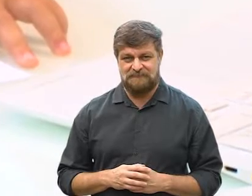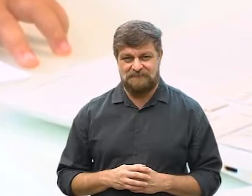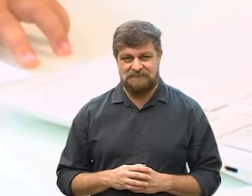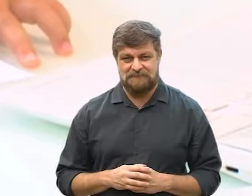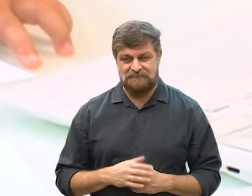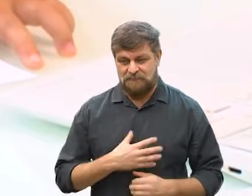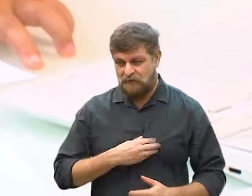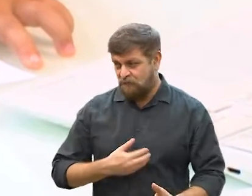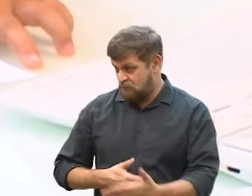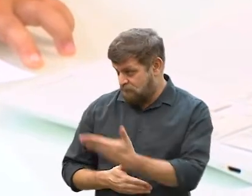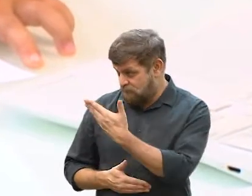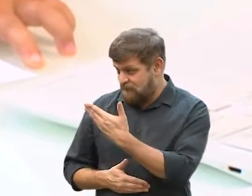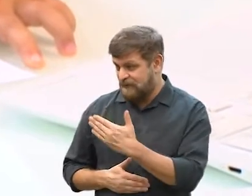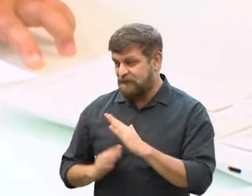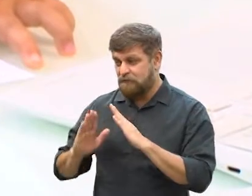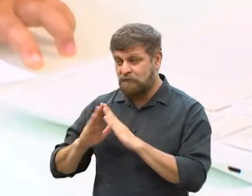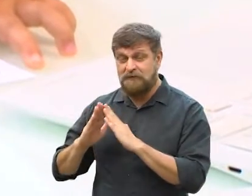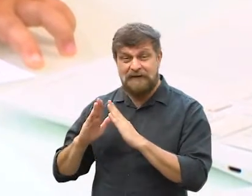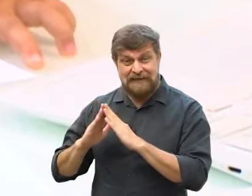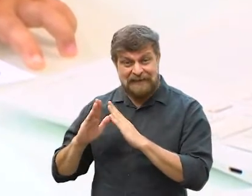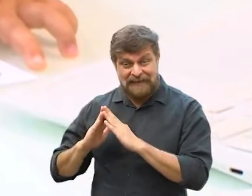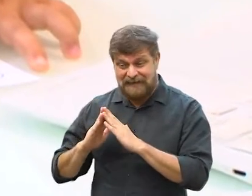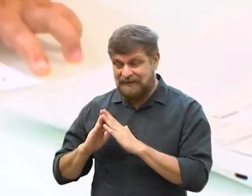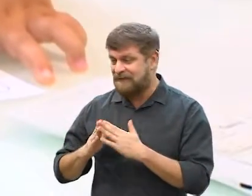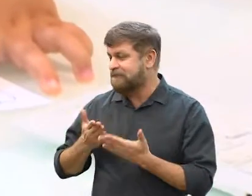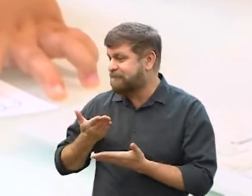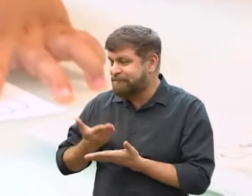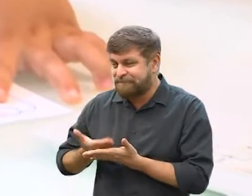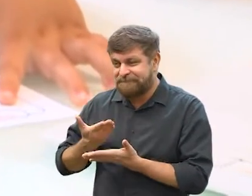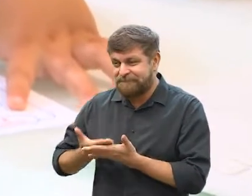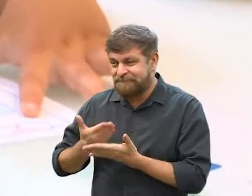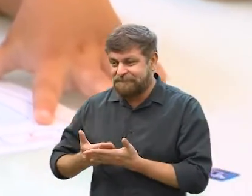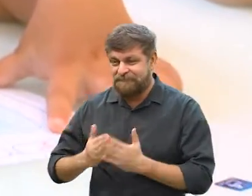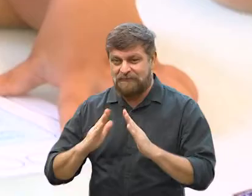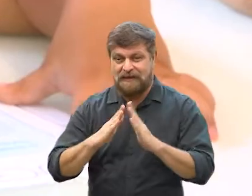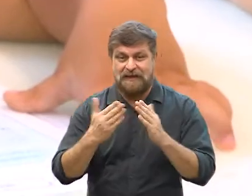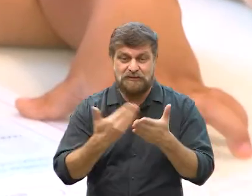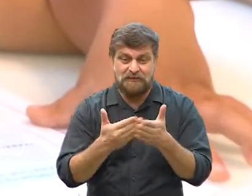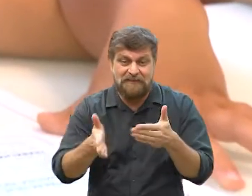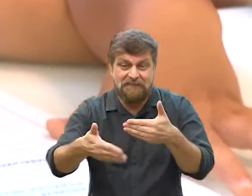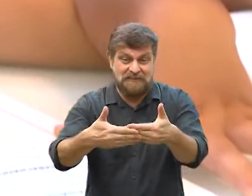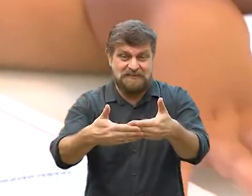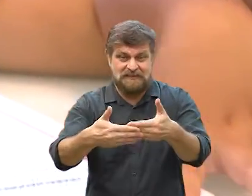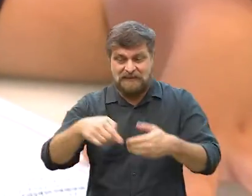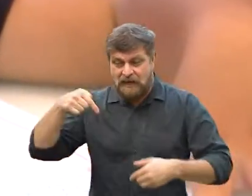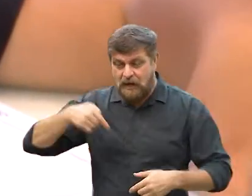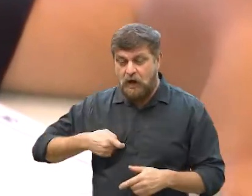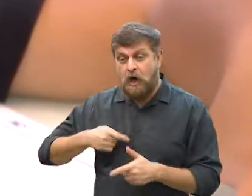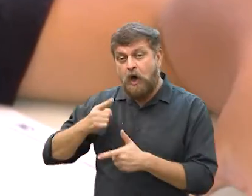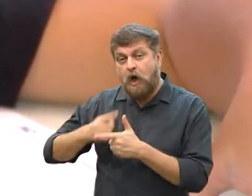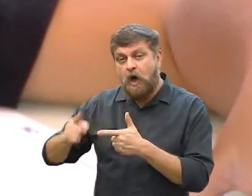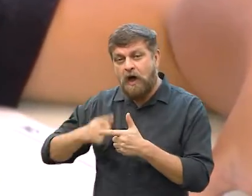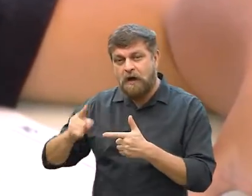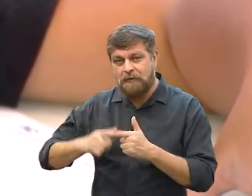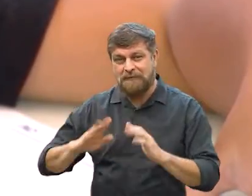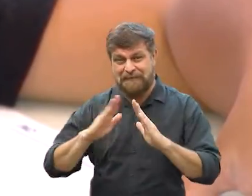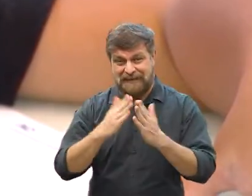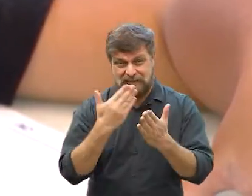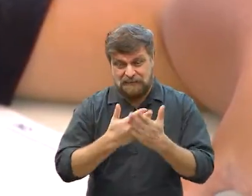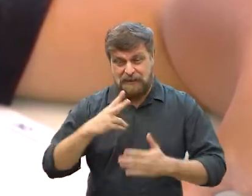O filho da Jaqueline faz tempo que está estudando só em casa, por causa da pandemia. O problema é que ela está pagando as